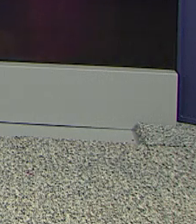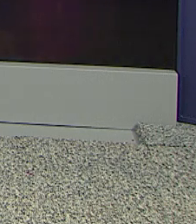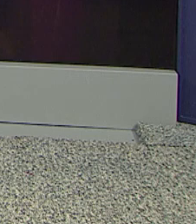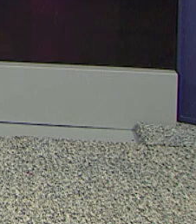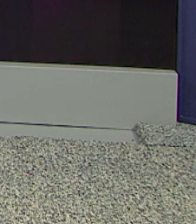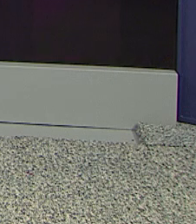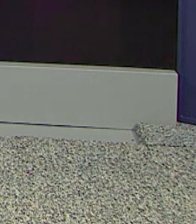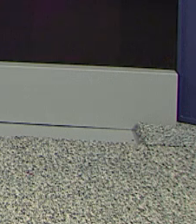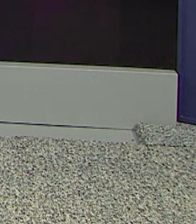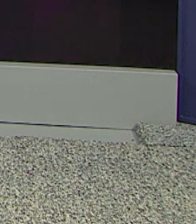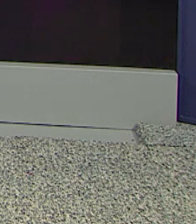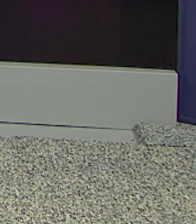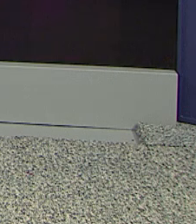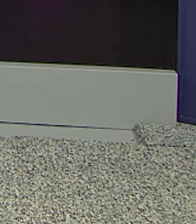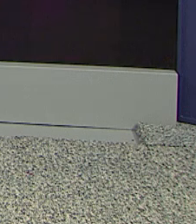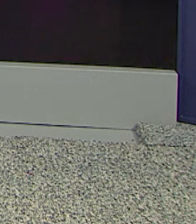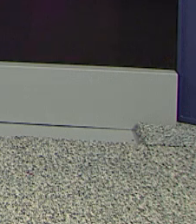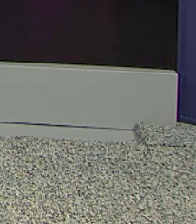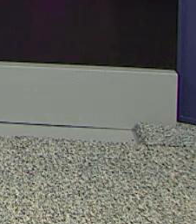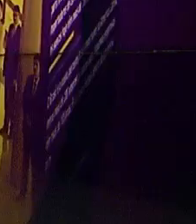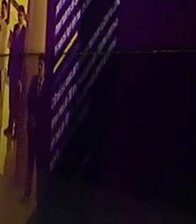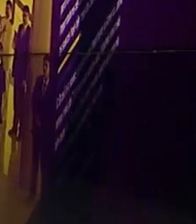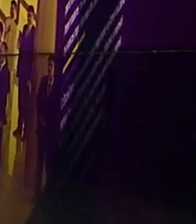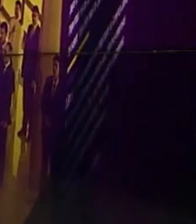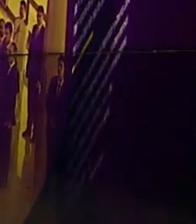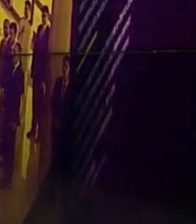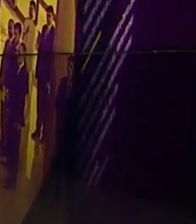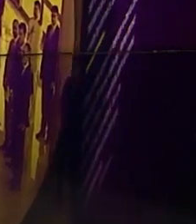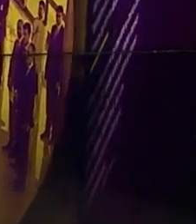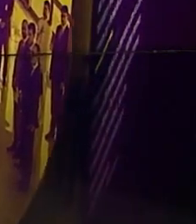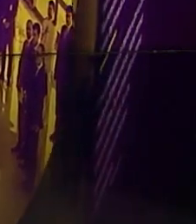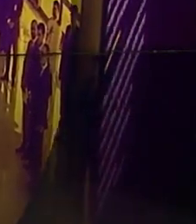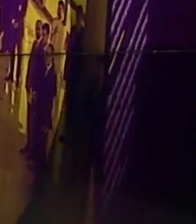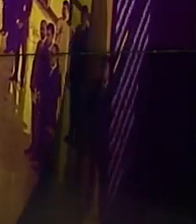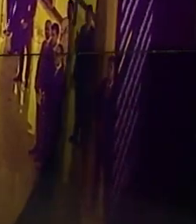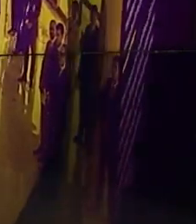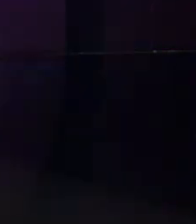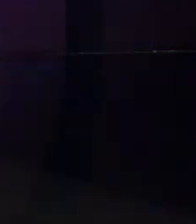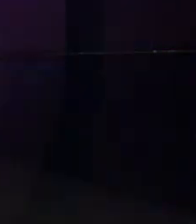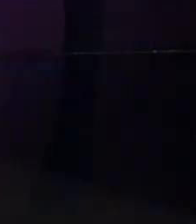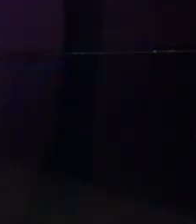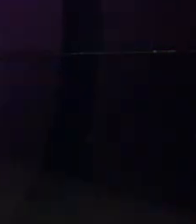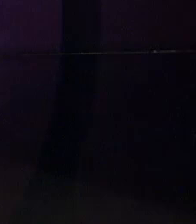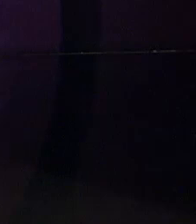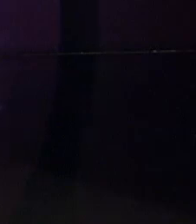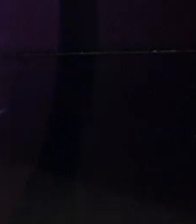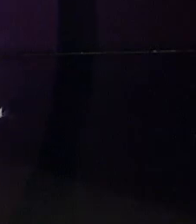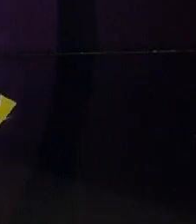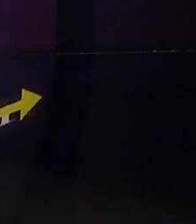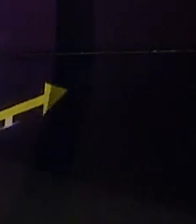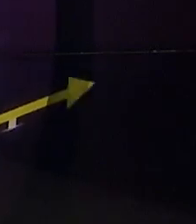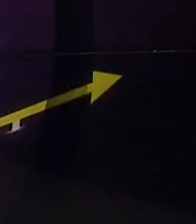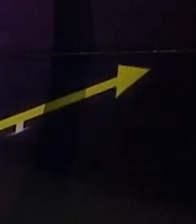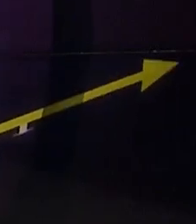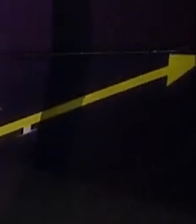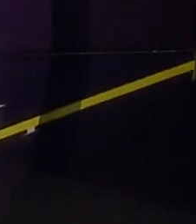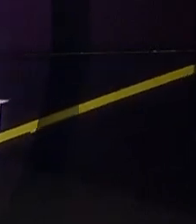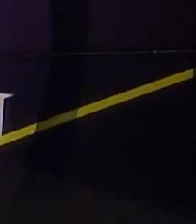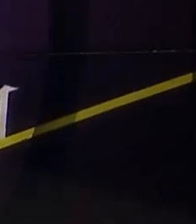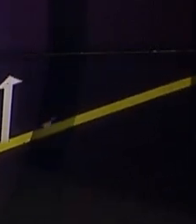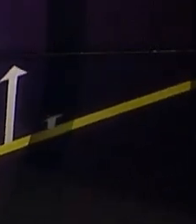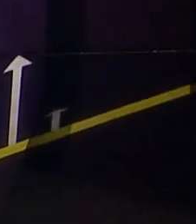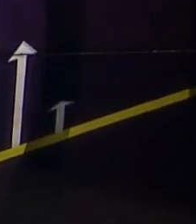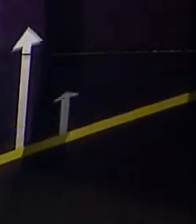do setor industrial brasileiro durante a cerimônia o presidente michel temer agradeceu a homenagem e destacou a amizade